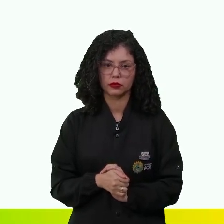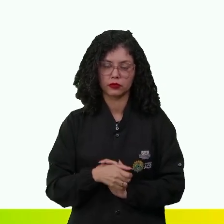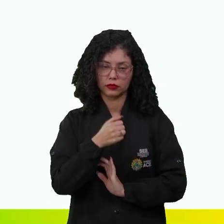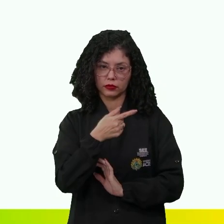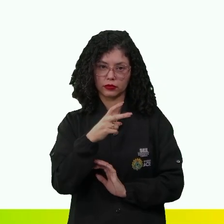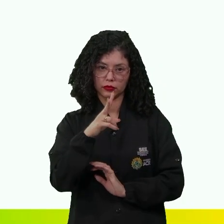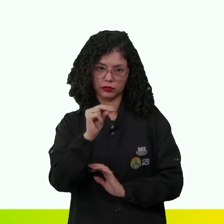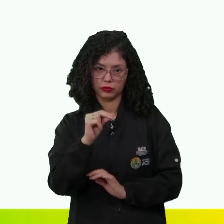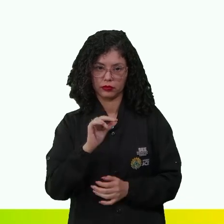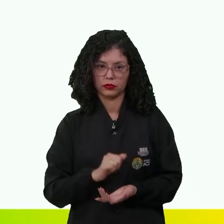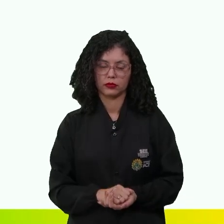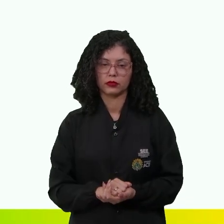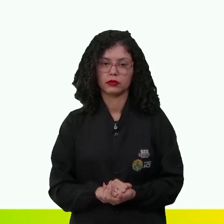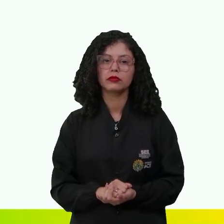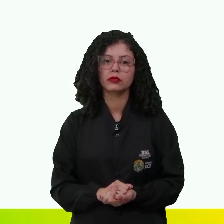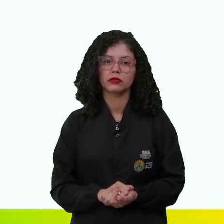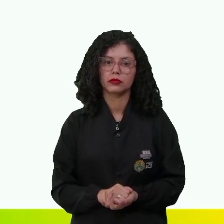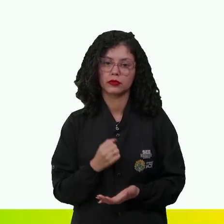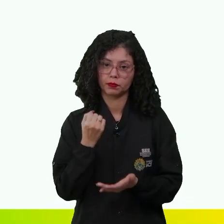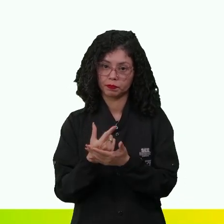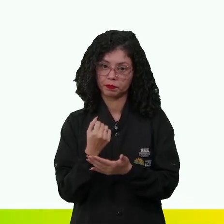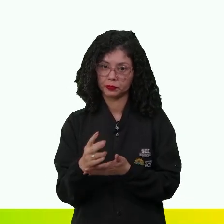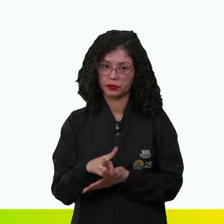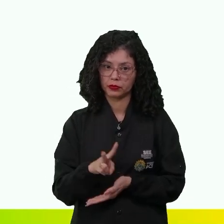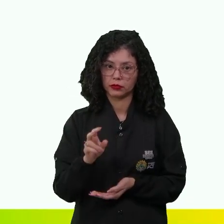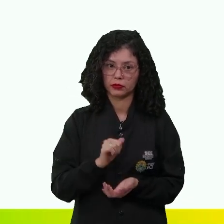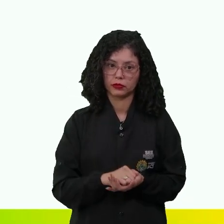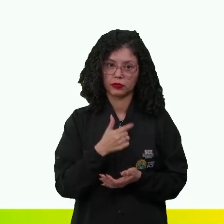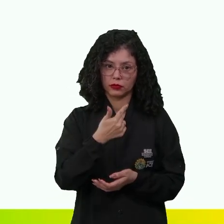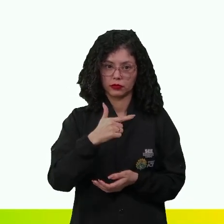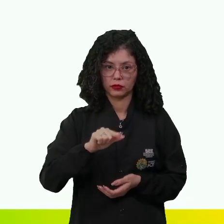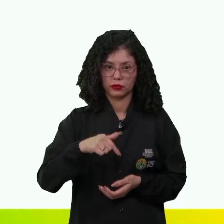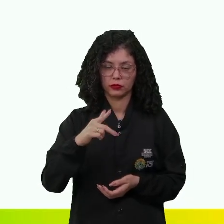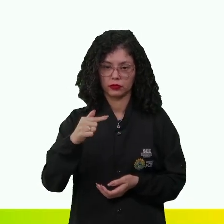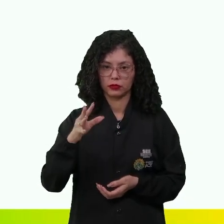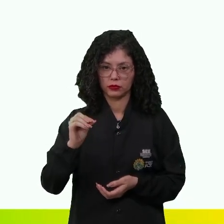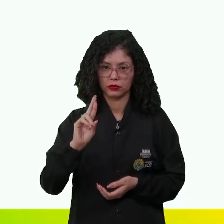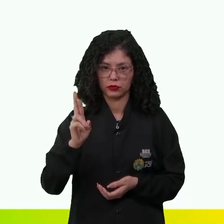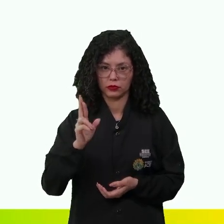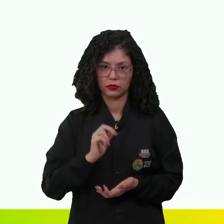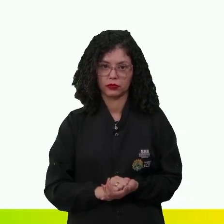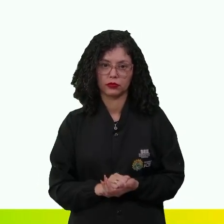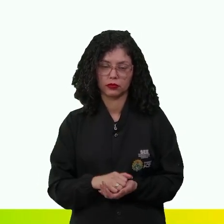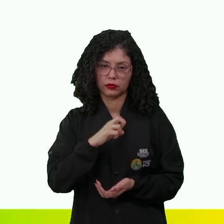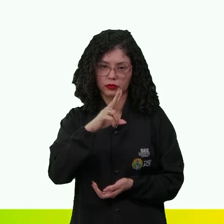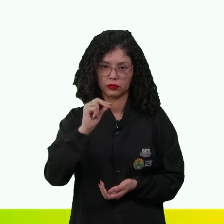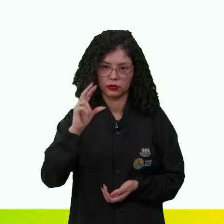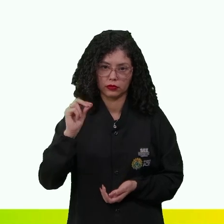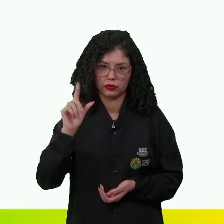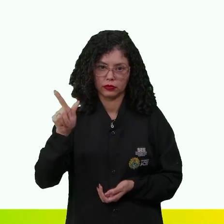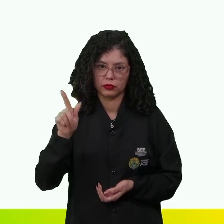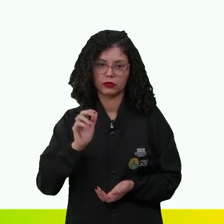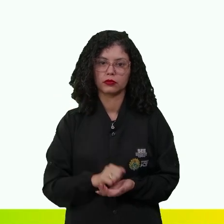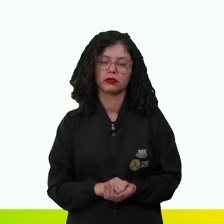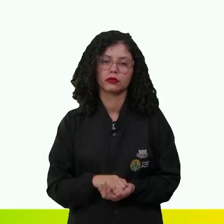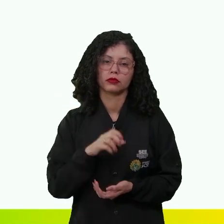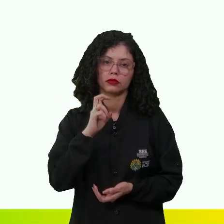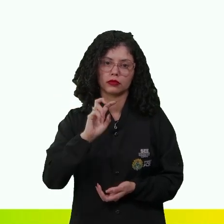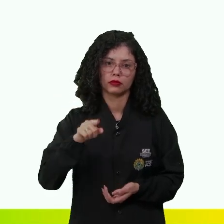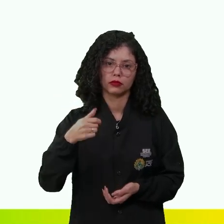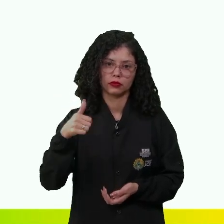temos aí a embalagem e preço: 250 gramas, R$ 2,70. 500 gramas,